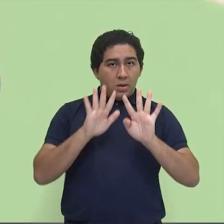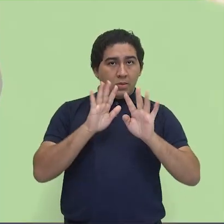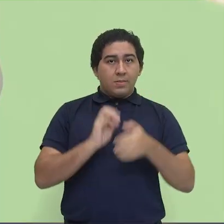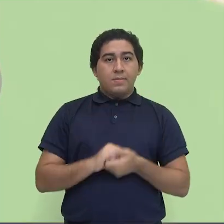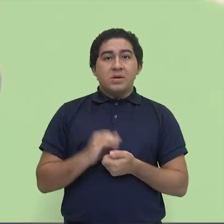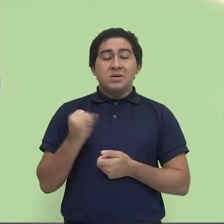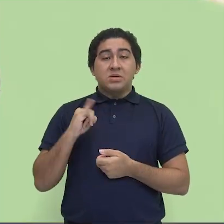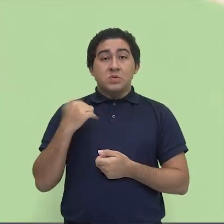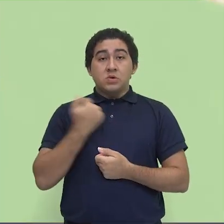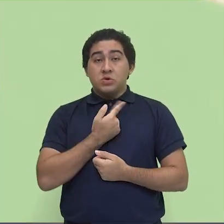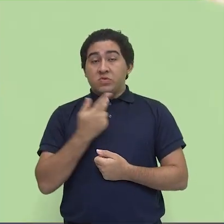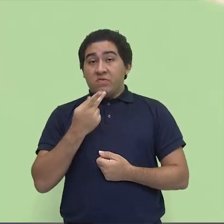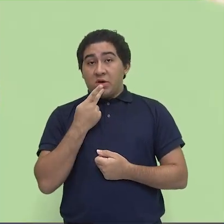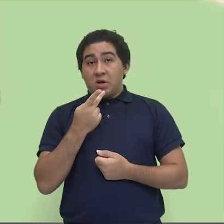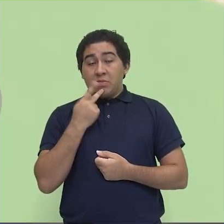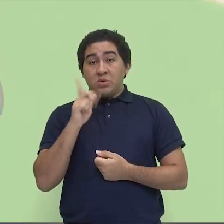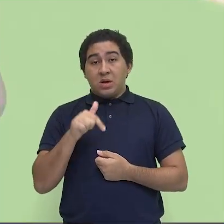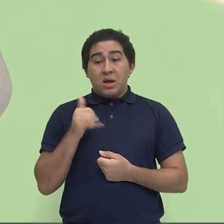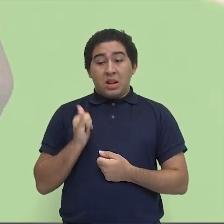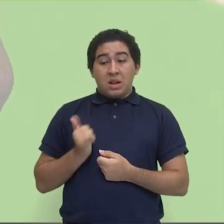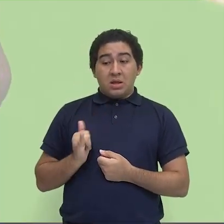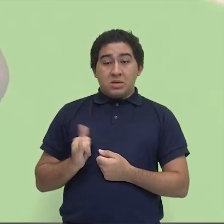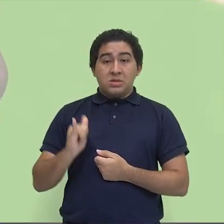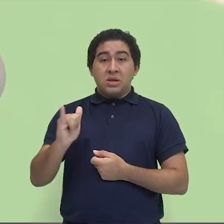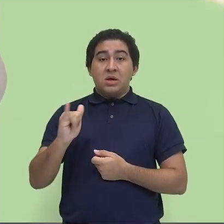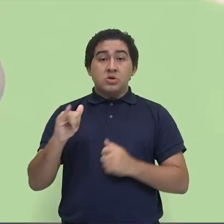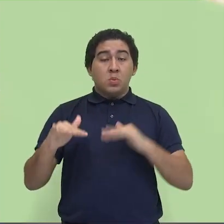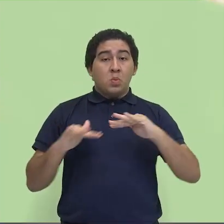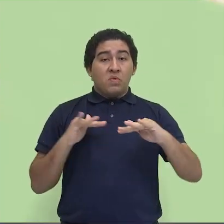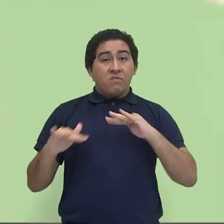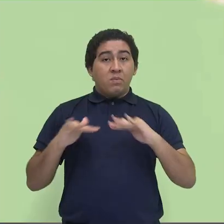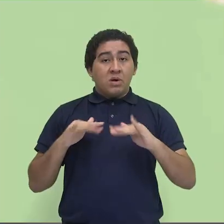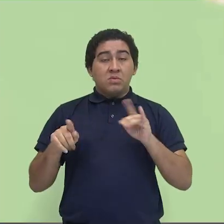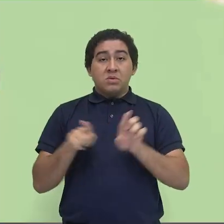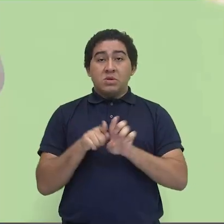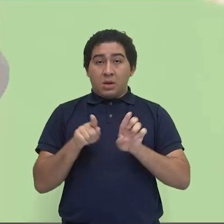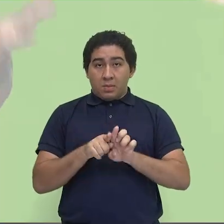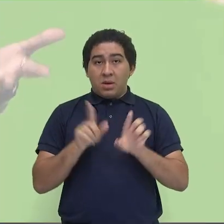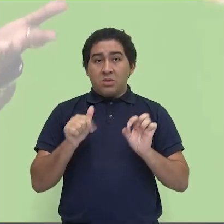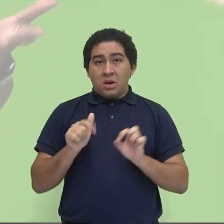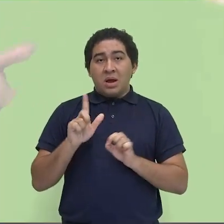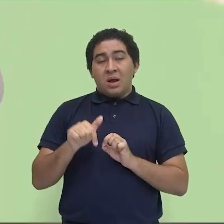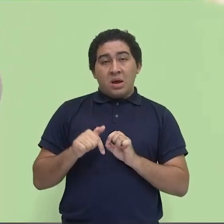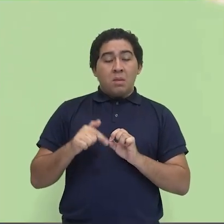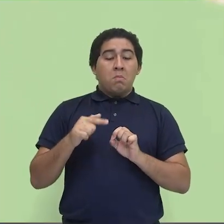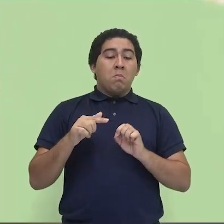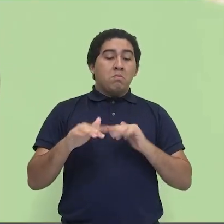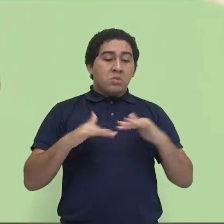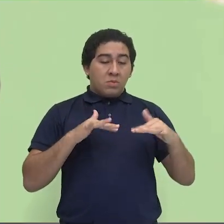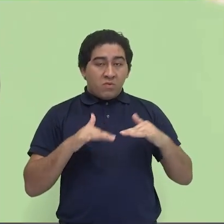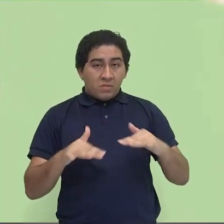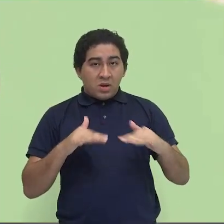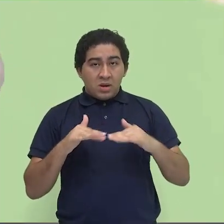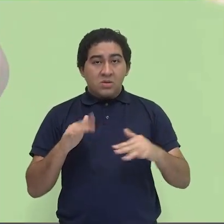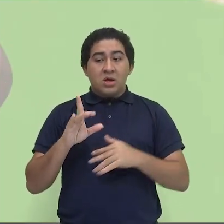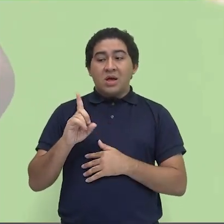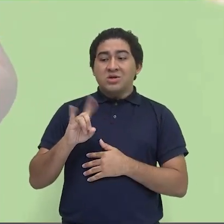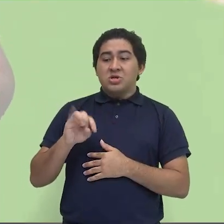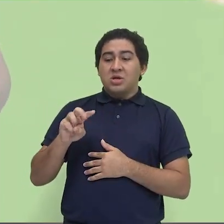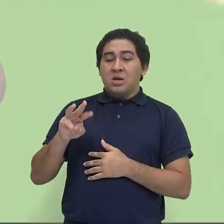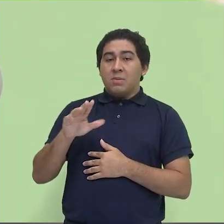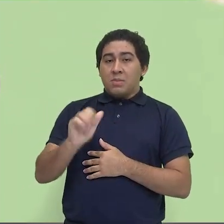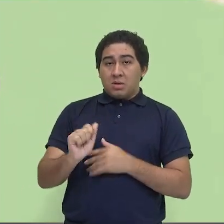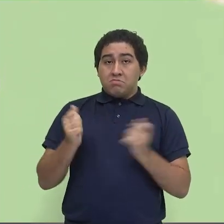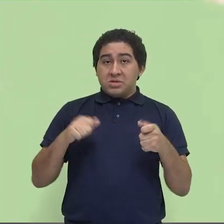das cargas elétricas em movimento, da eletrodinâmica, eu preciso conhecer